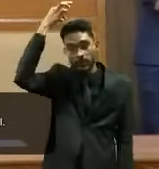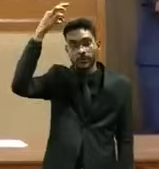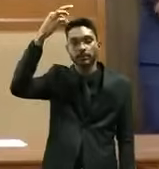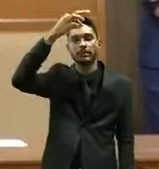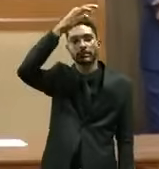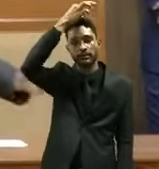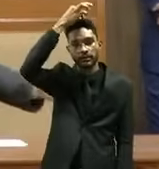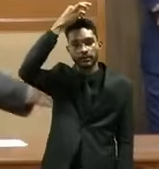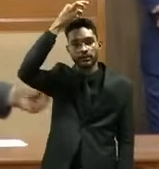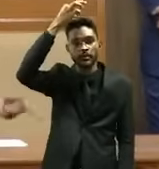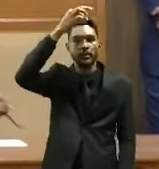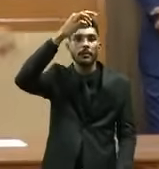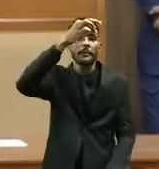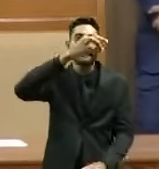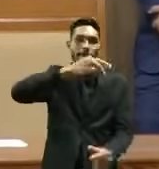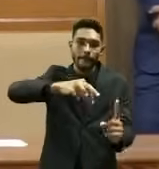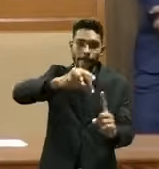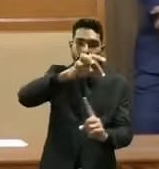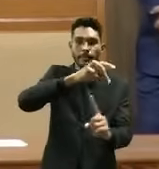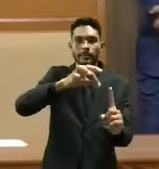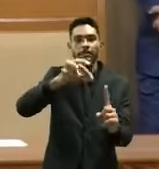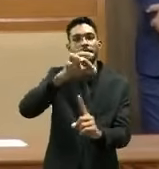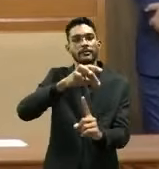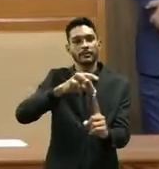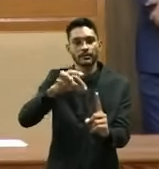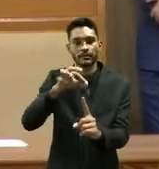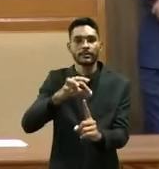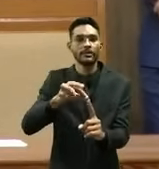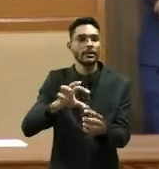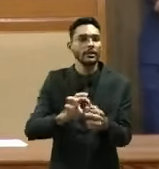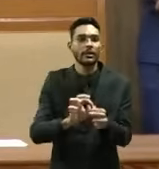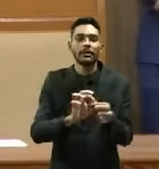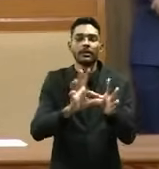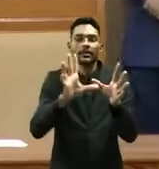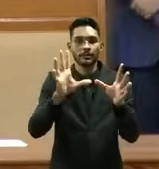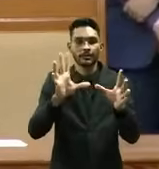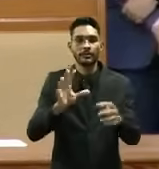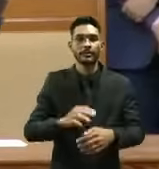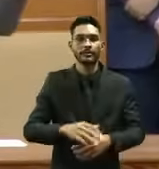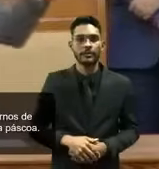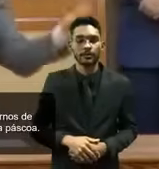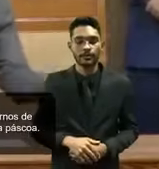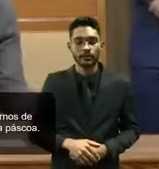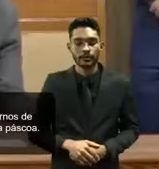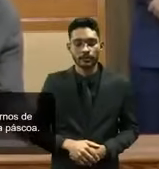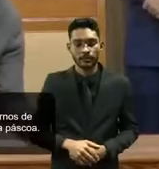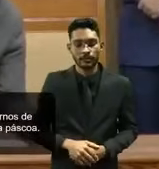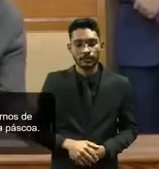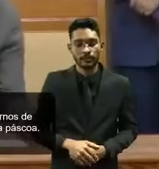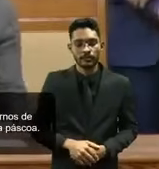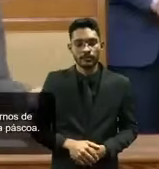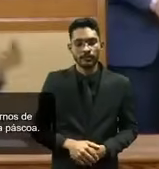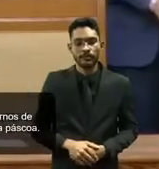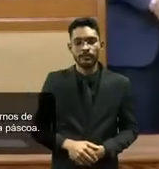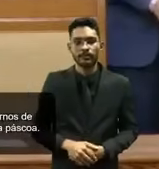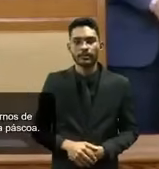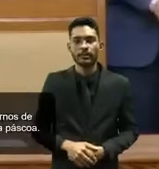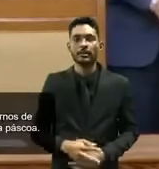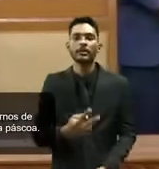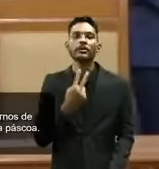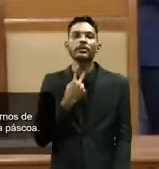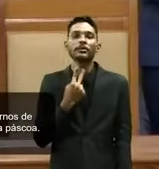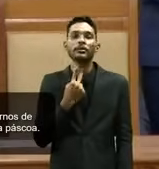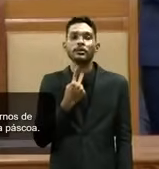2:4 agora está lá conforme o espírito lhes concedia eu não posso ficar